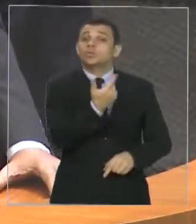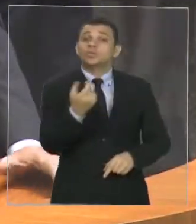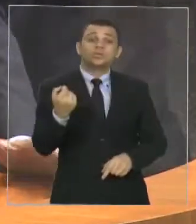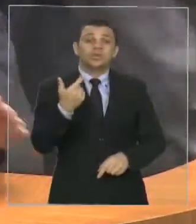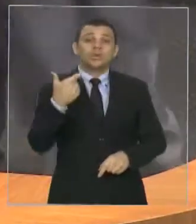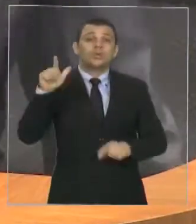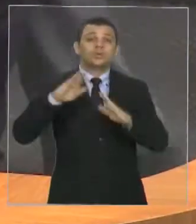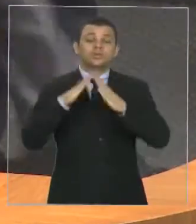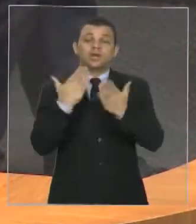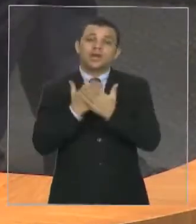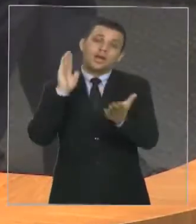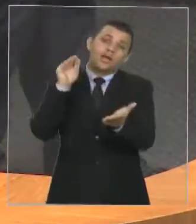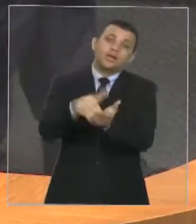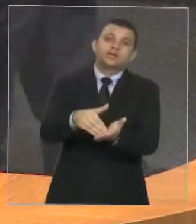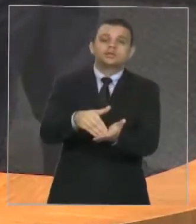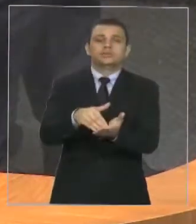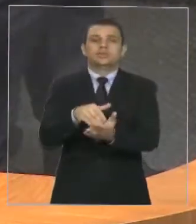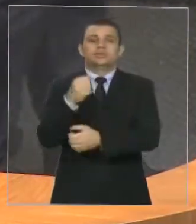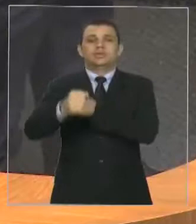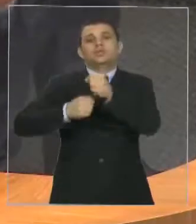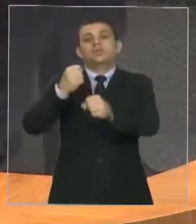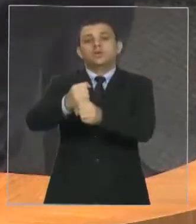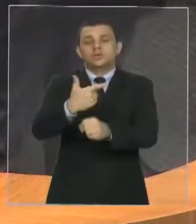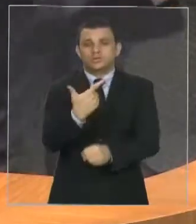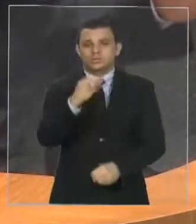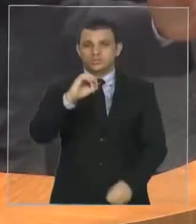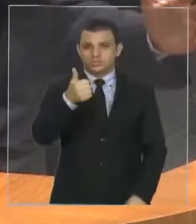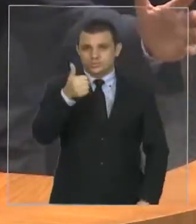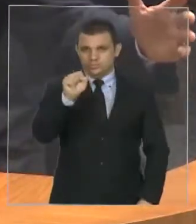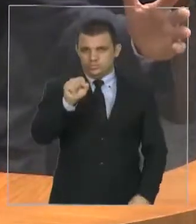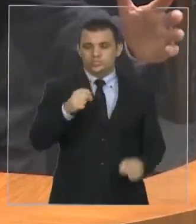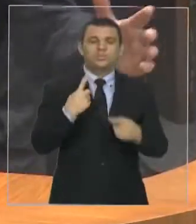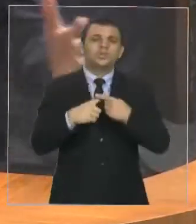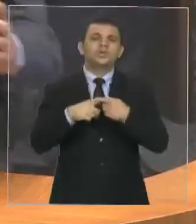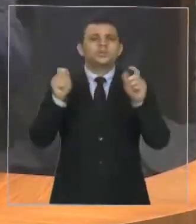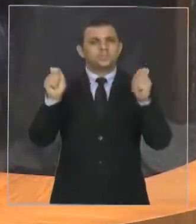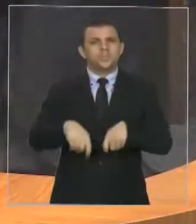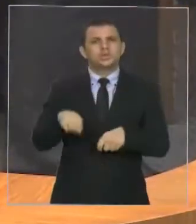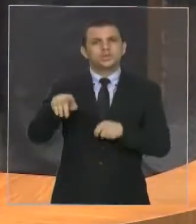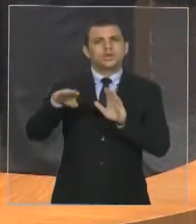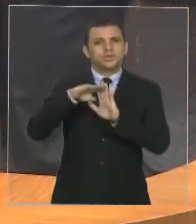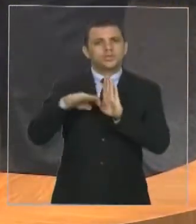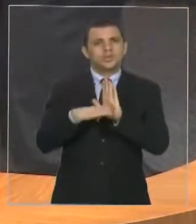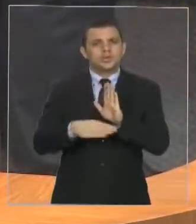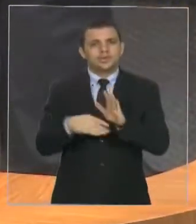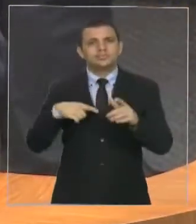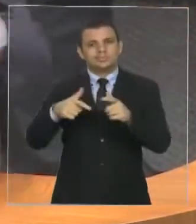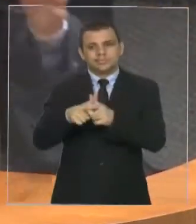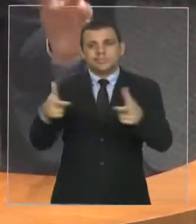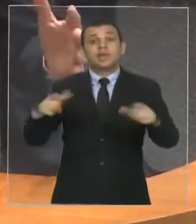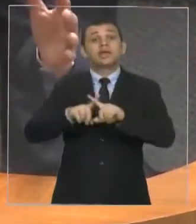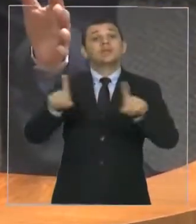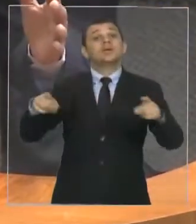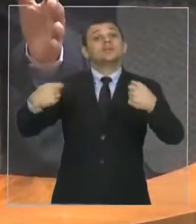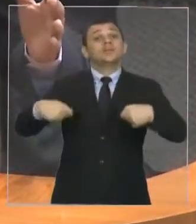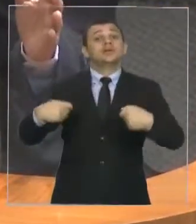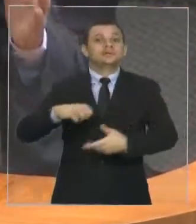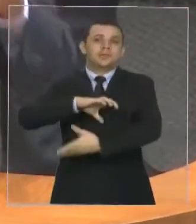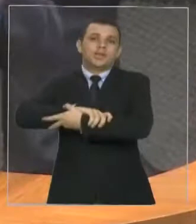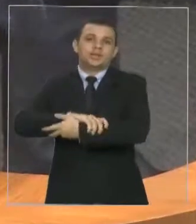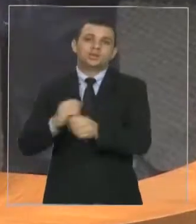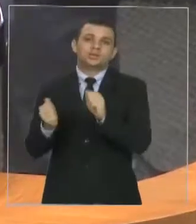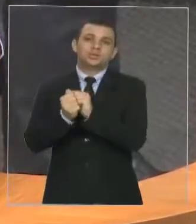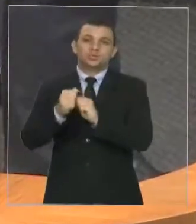2018, porque o programa ele pode até ter um alcance maior, mas depende das prefeituras. É um programa que